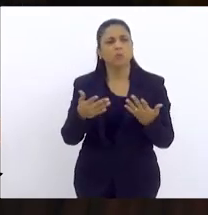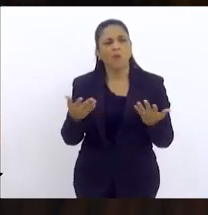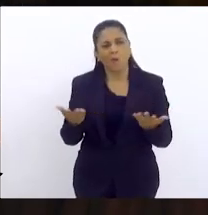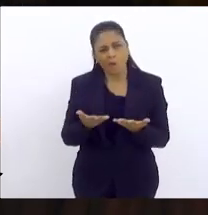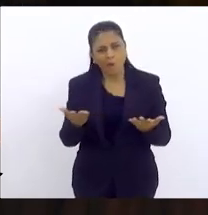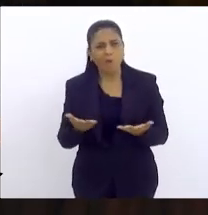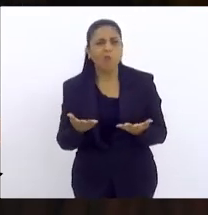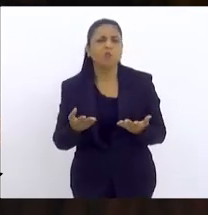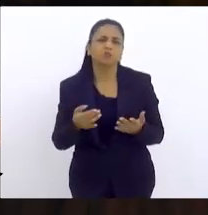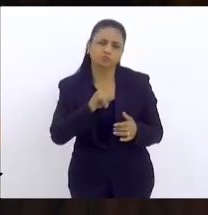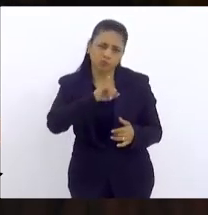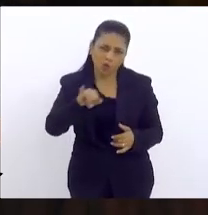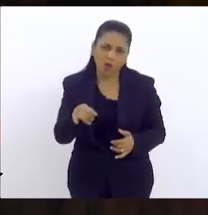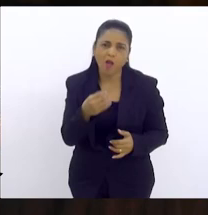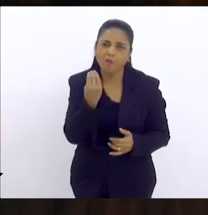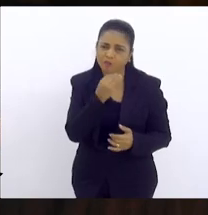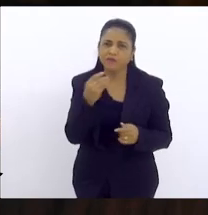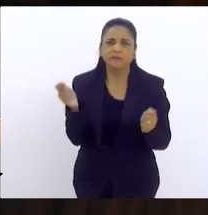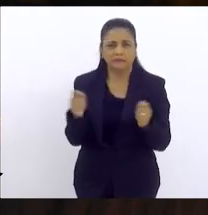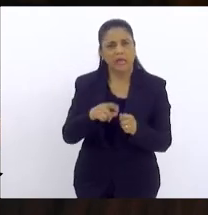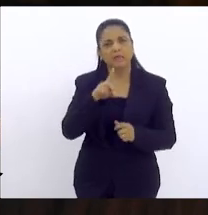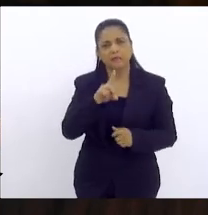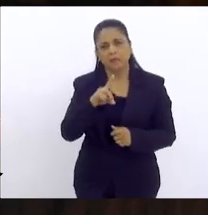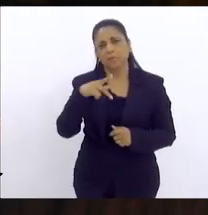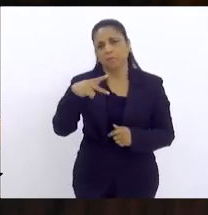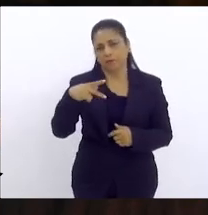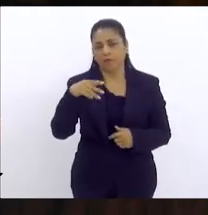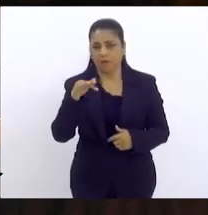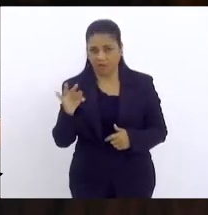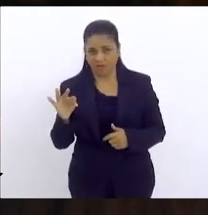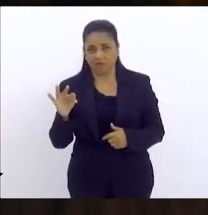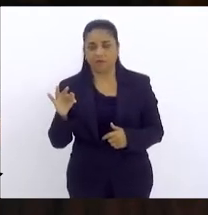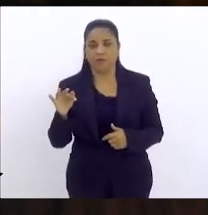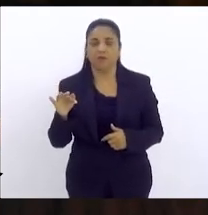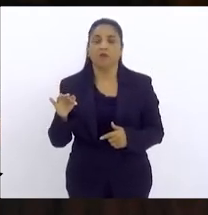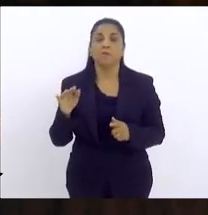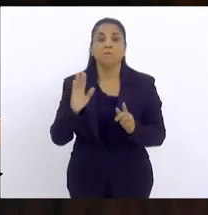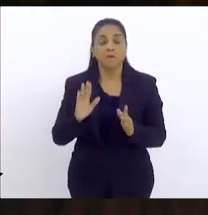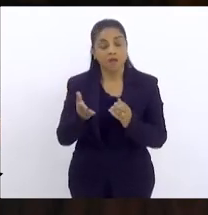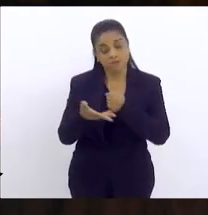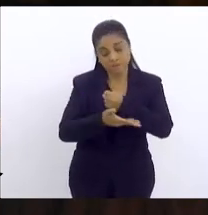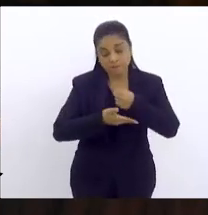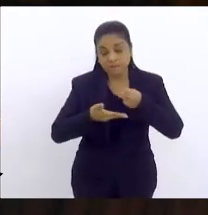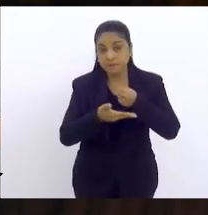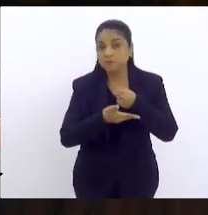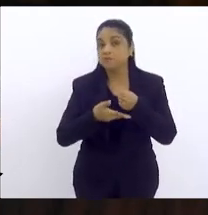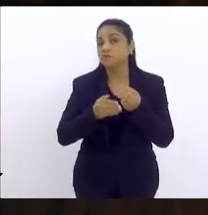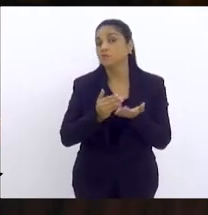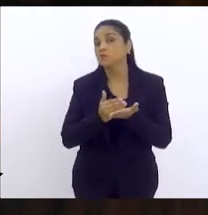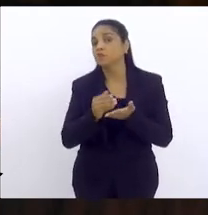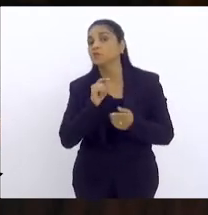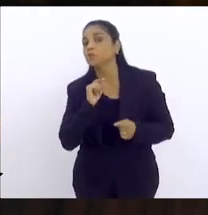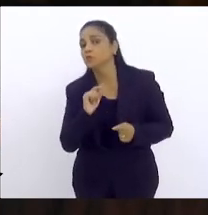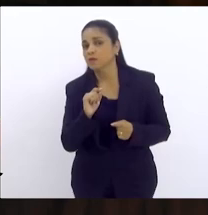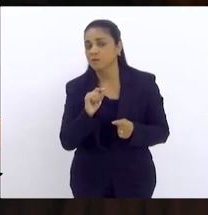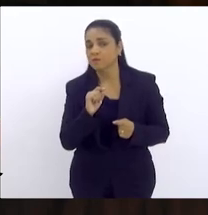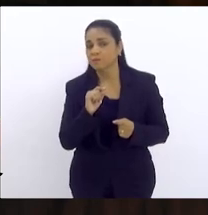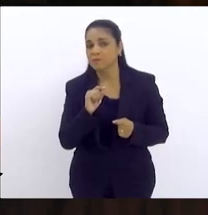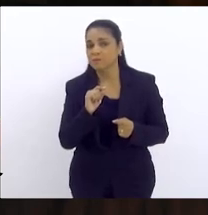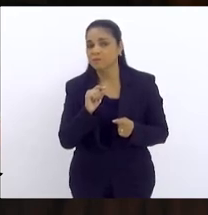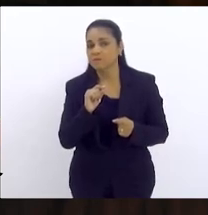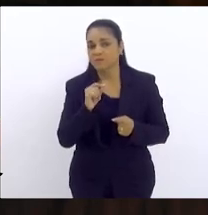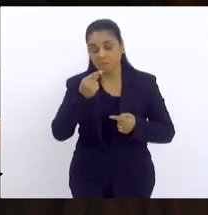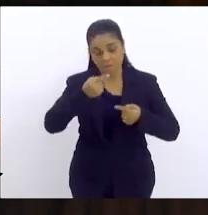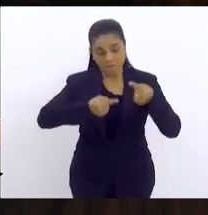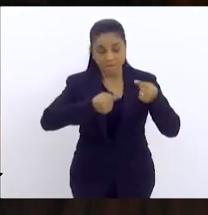coisas ali dentro da dpf eu não tenho dúvida mas ela parte de uma premissa que é nada mais nada menos do que